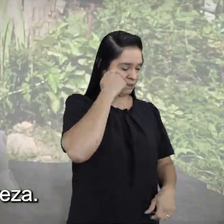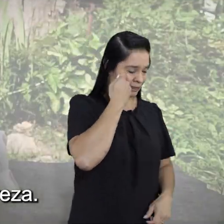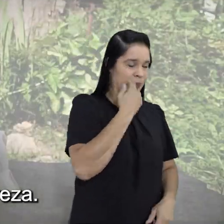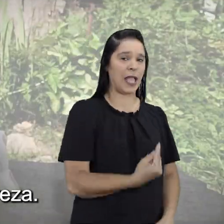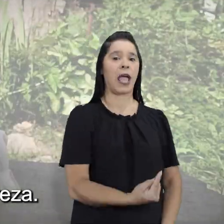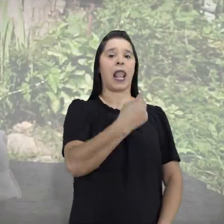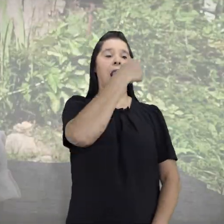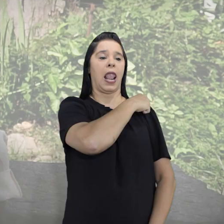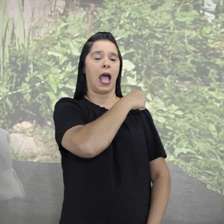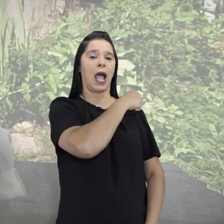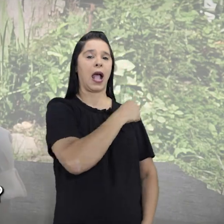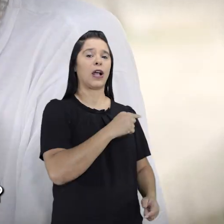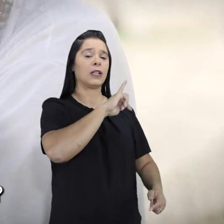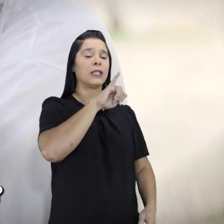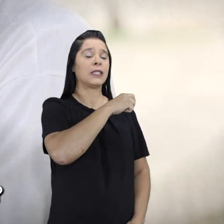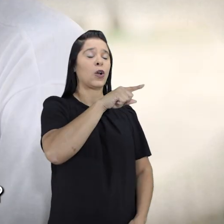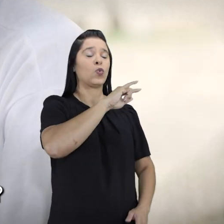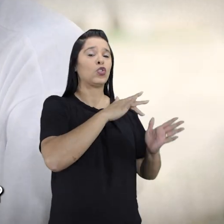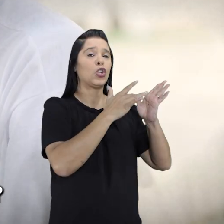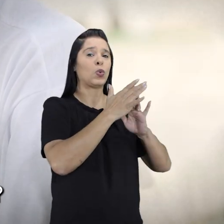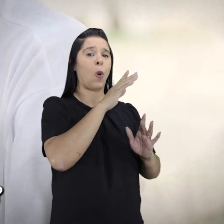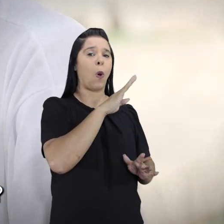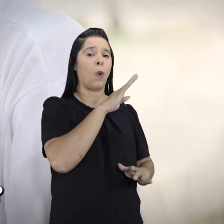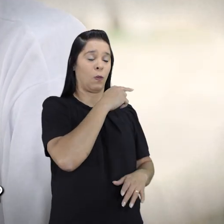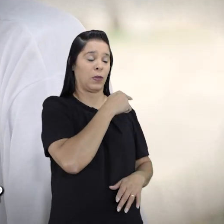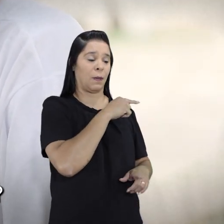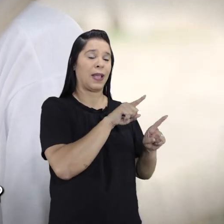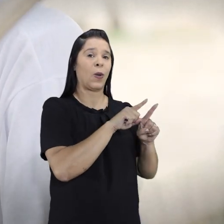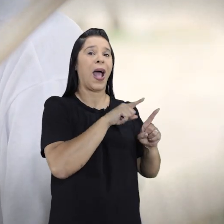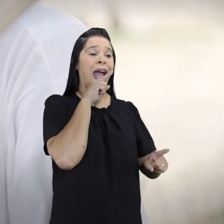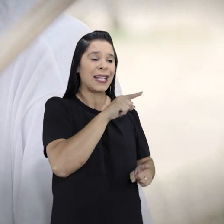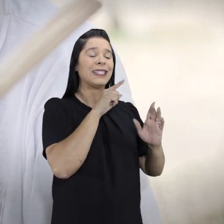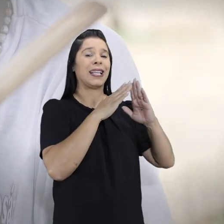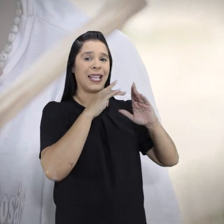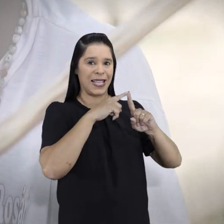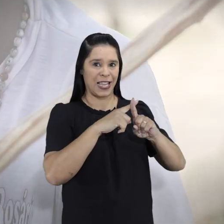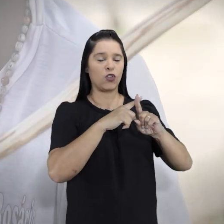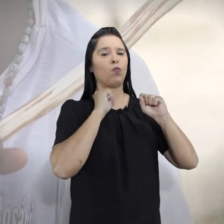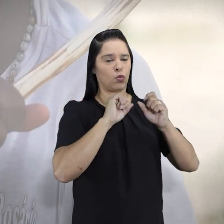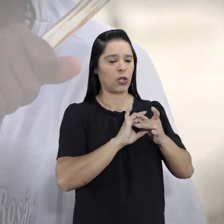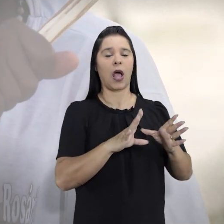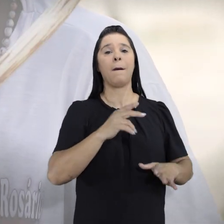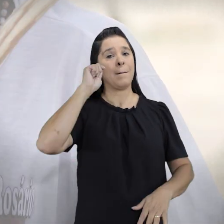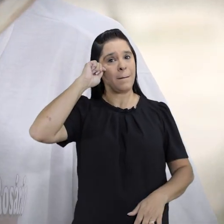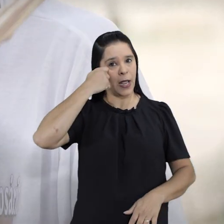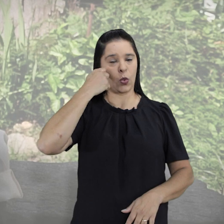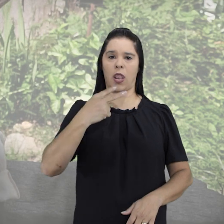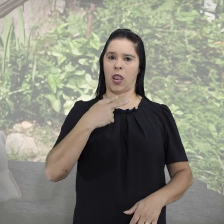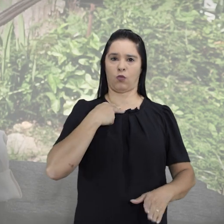São Bom Jesus da Pobreza. E essa igreja que foi autorizada porque os pretos não podiam entrar na igreja de Santo